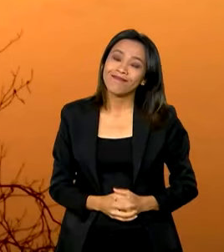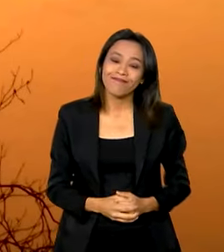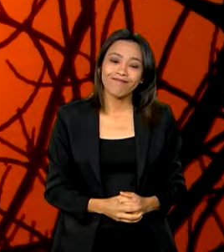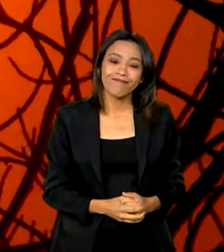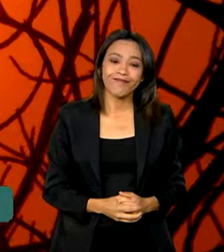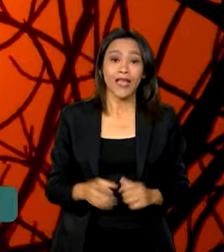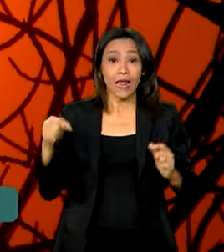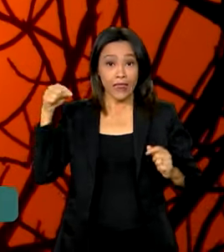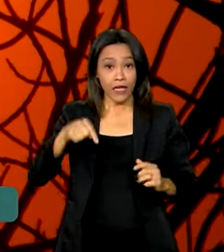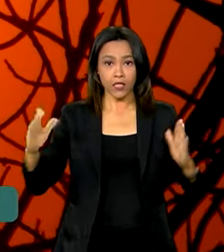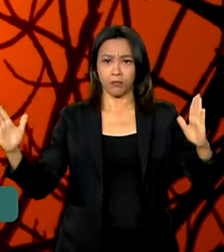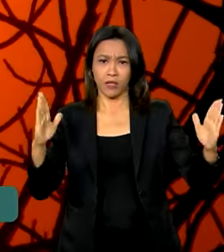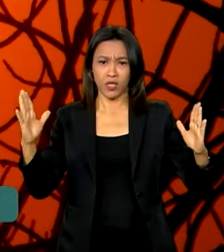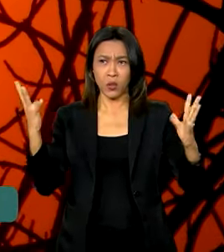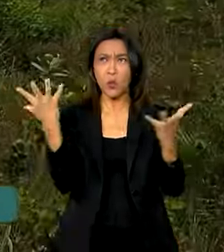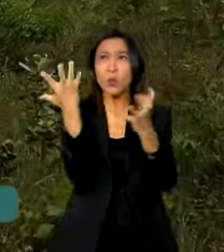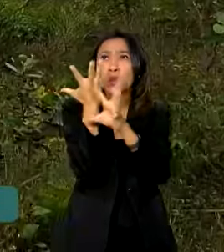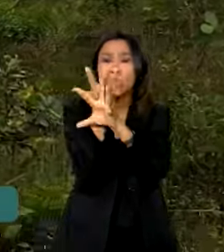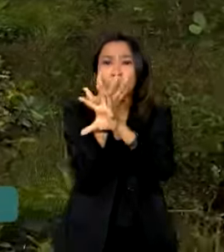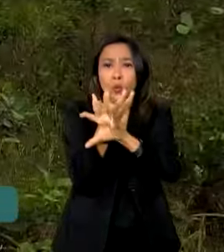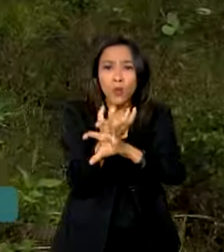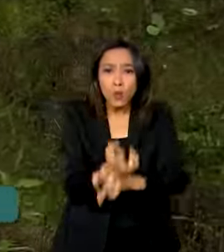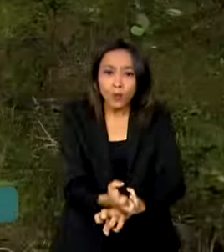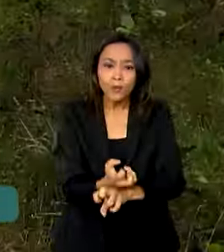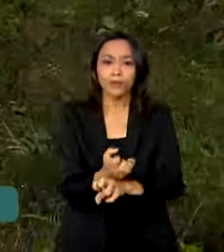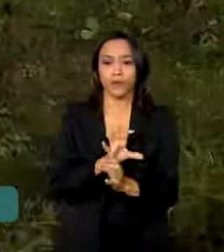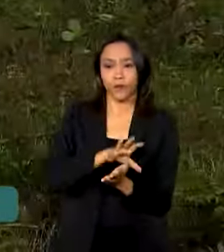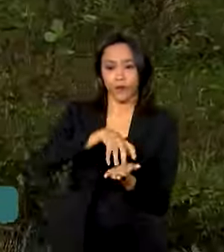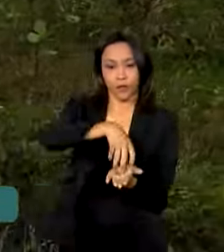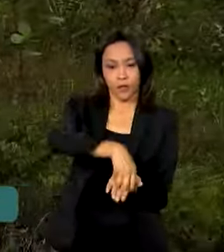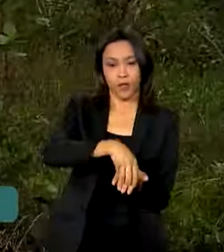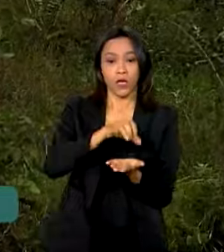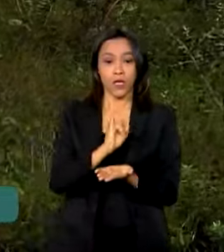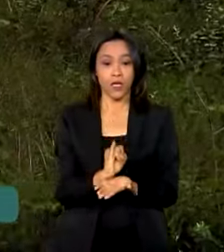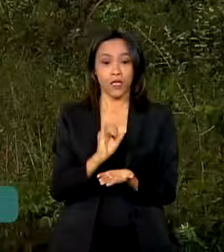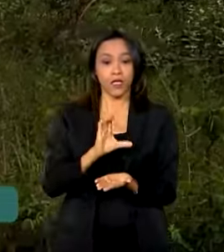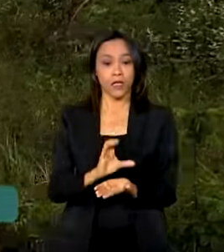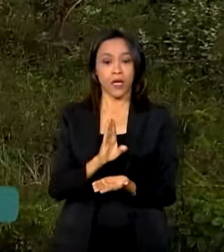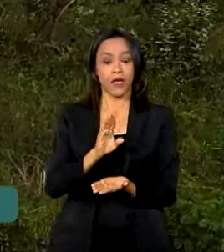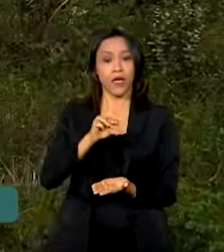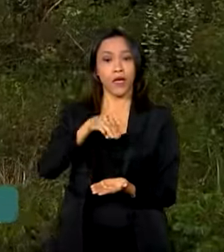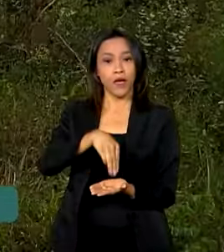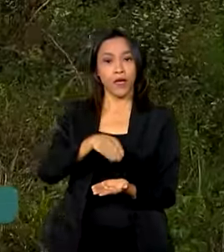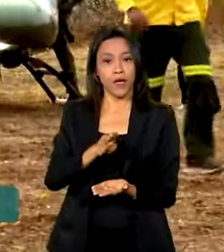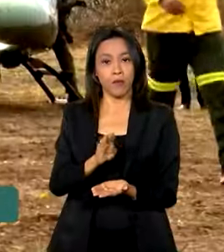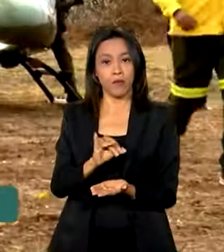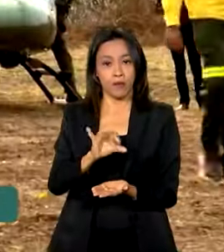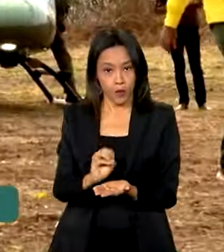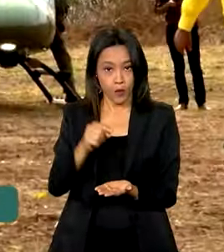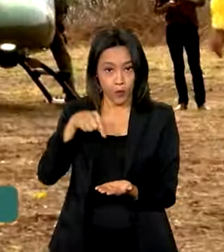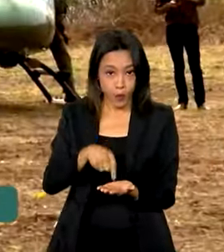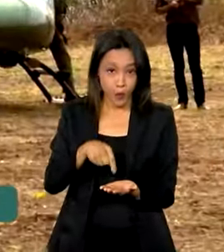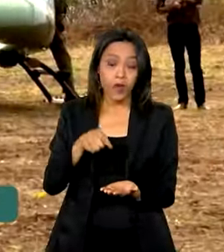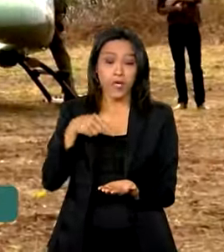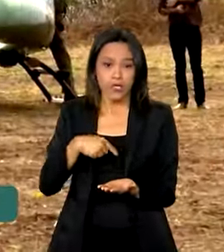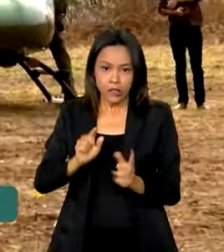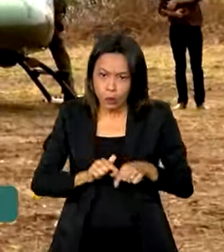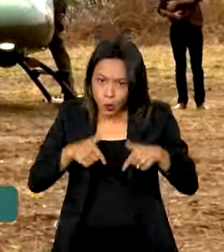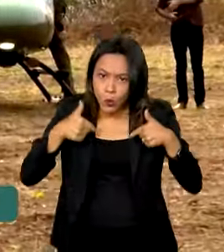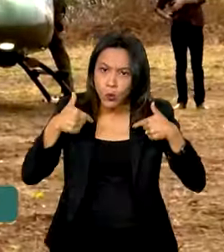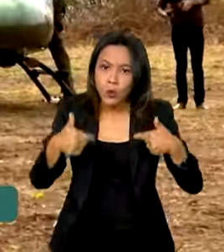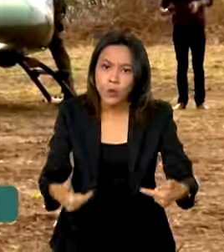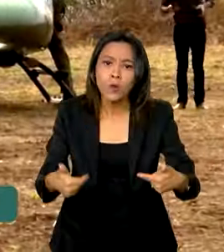Durante este período de estiagem, o Instituto Chico Mendes de Conservação da Biodiversidade, o ICMBio, intensificou